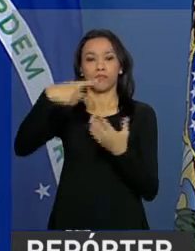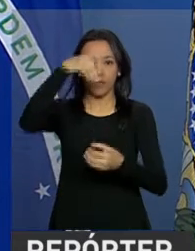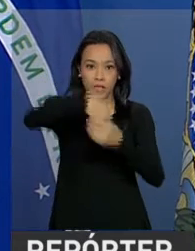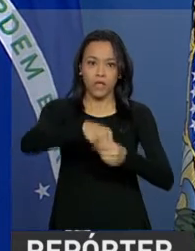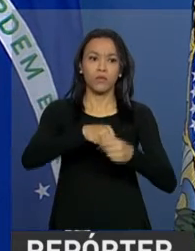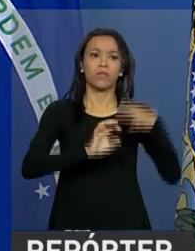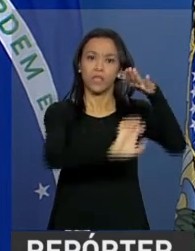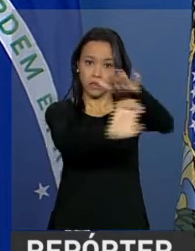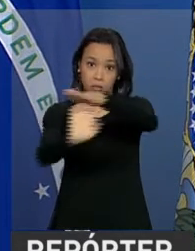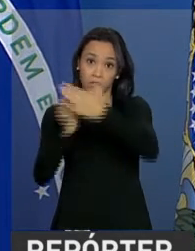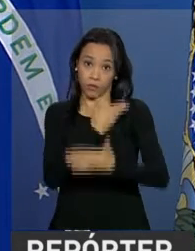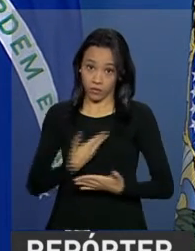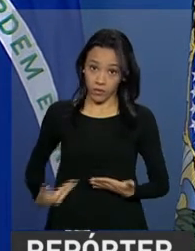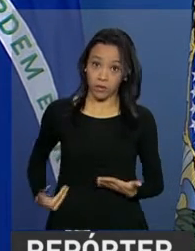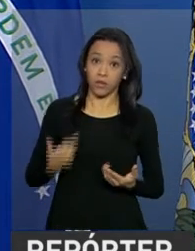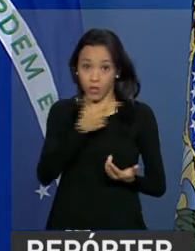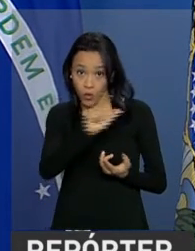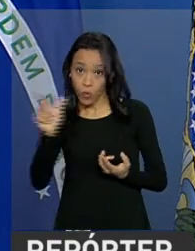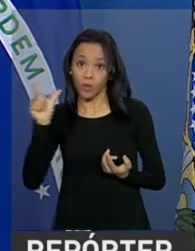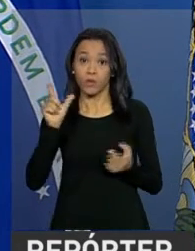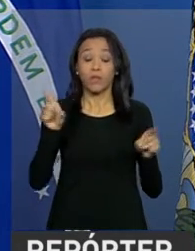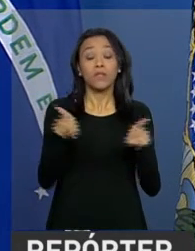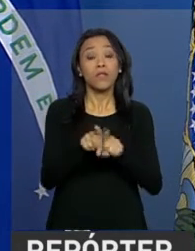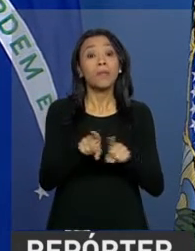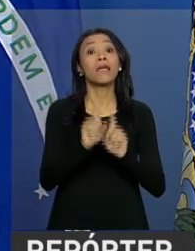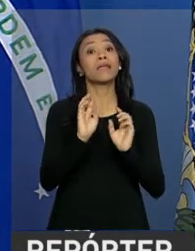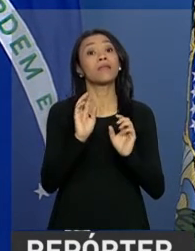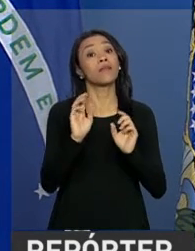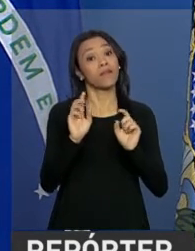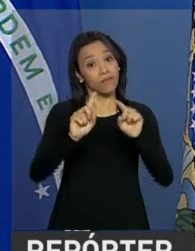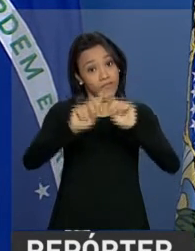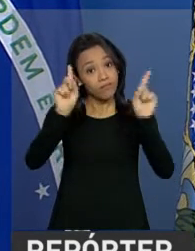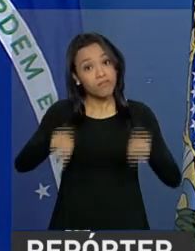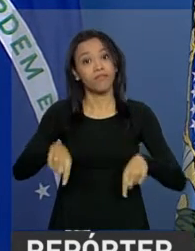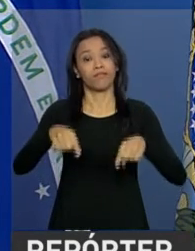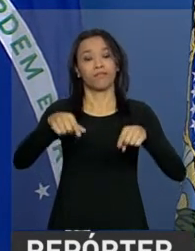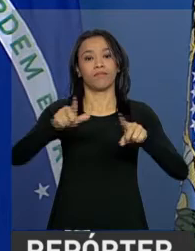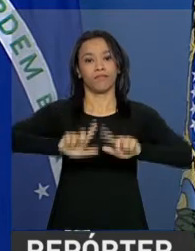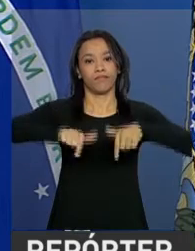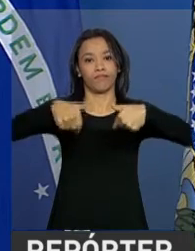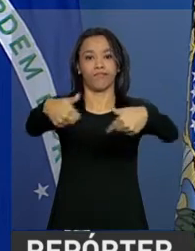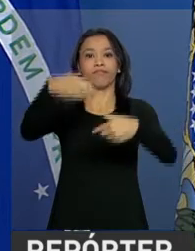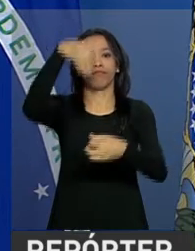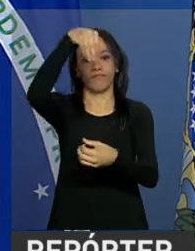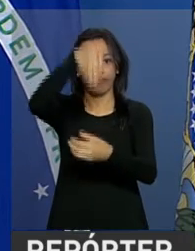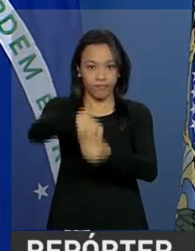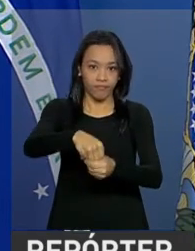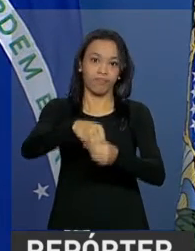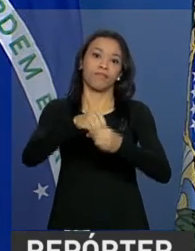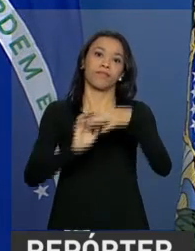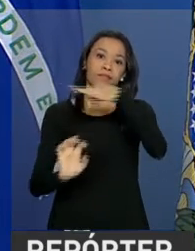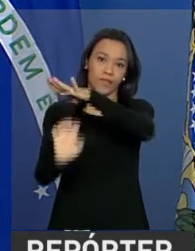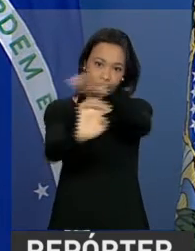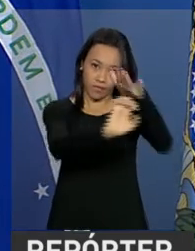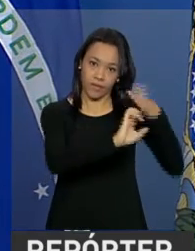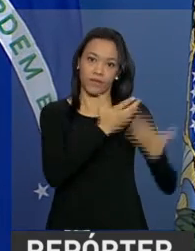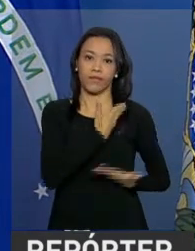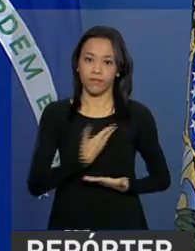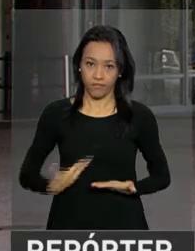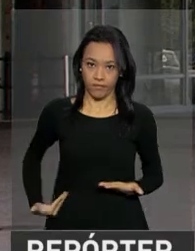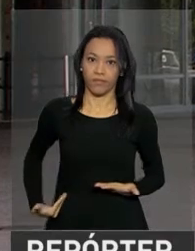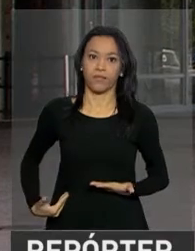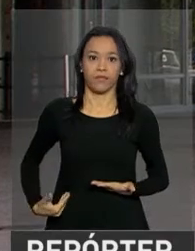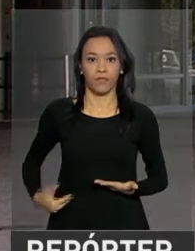preferencialmente pertencente aos quadros das próprias empresas estatais